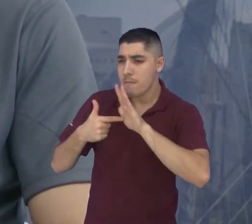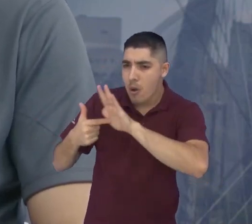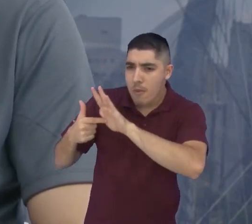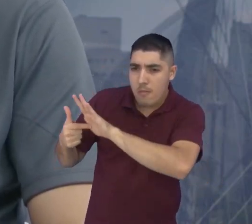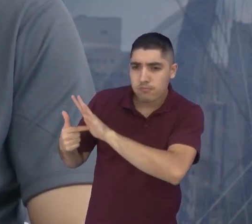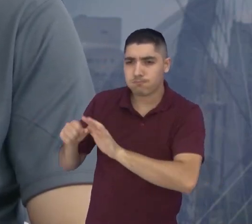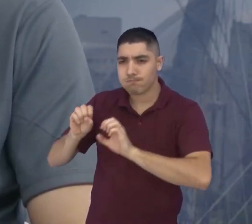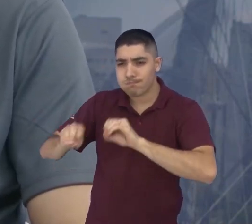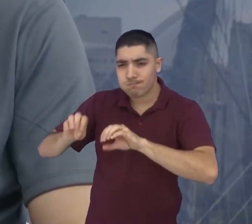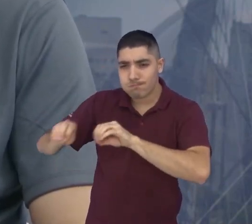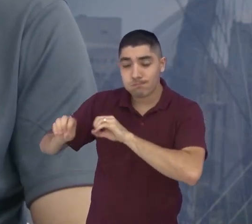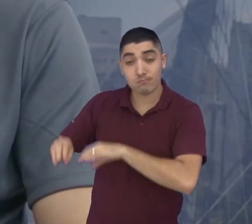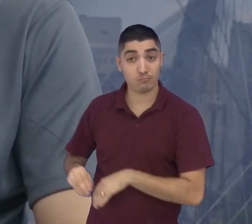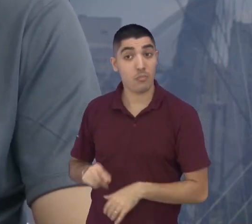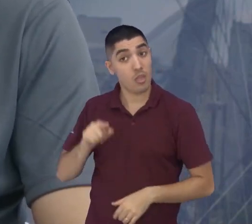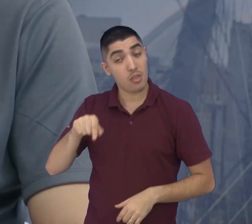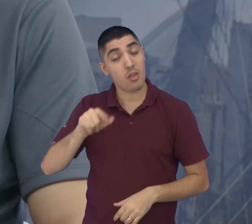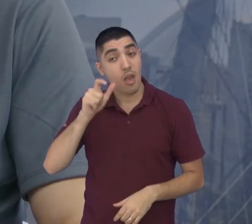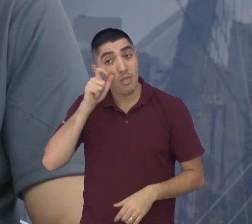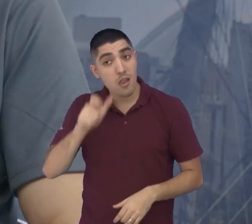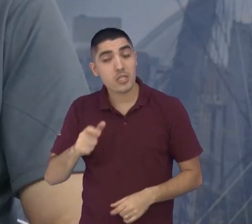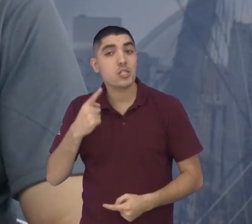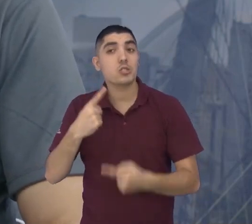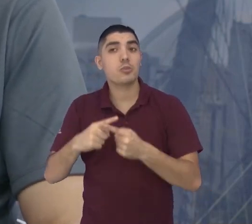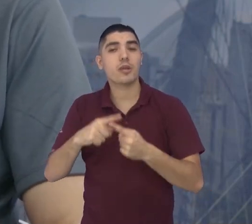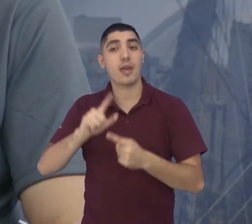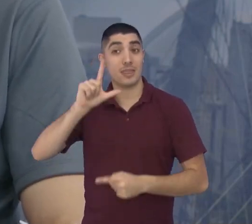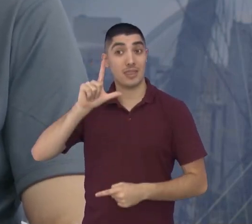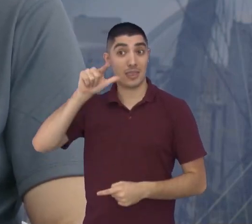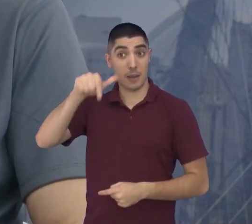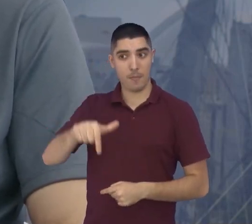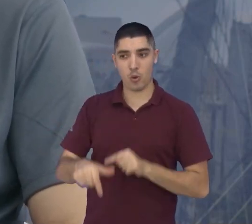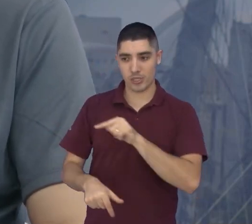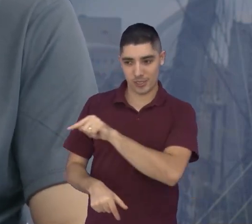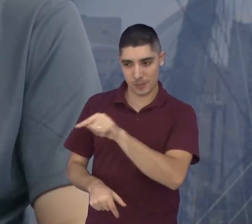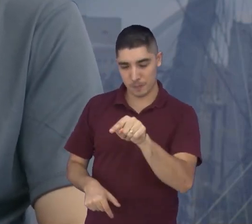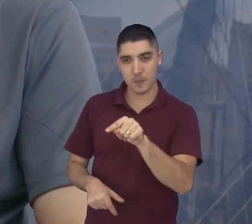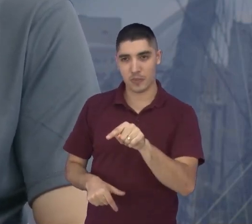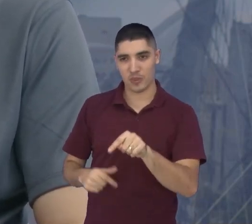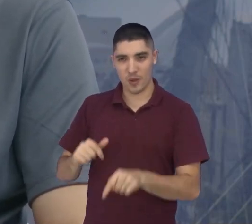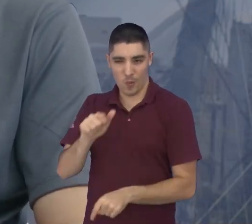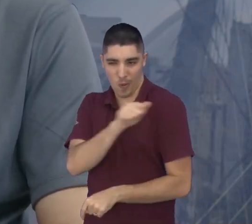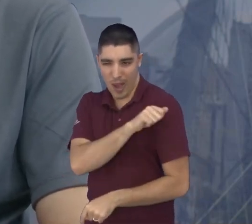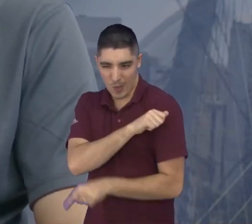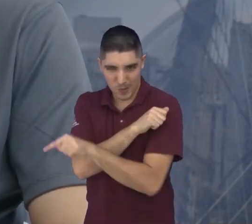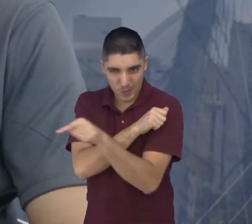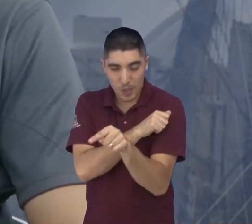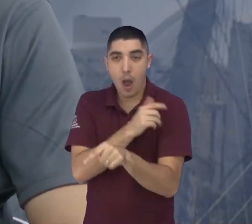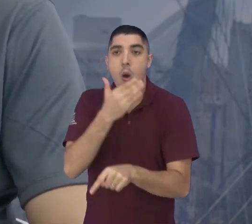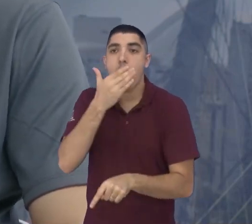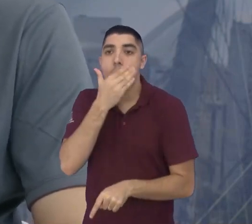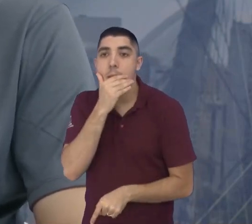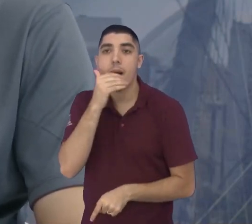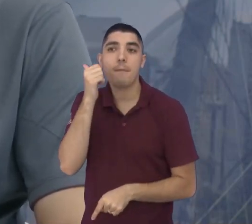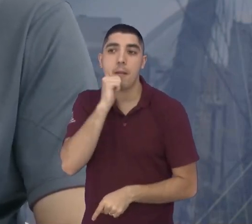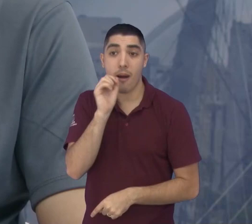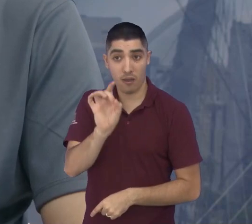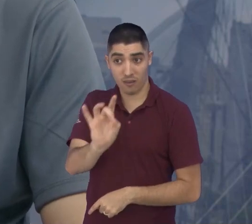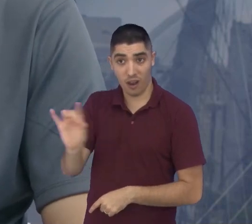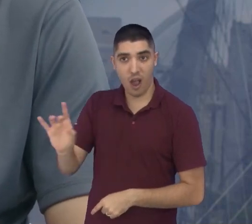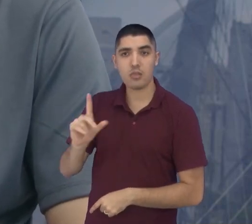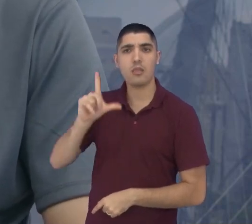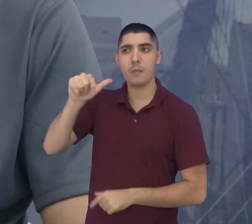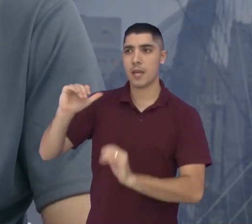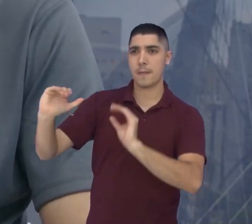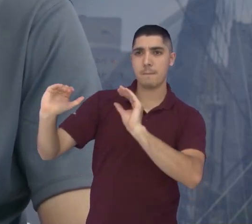E é interessante, por exemplo, o feedback que a gente recebia dos pais. A gente recebia comunicação, mensagens, às vezes